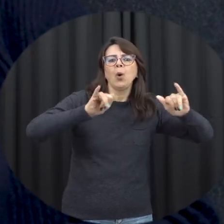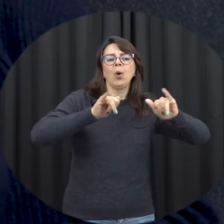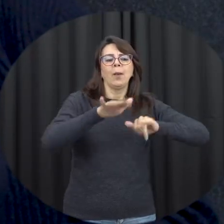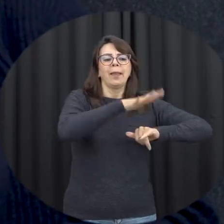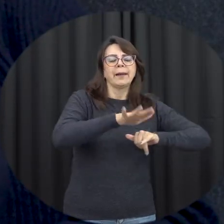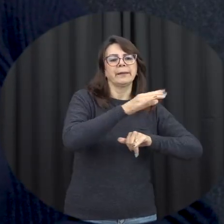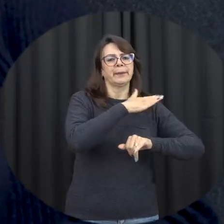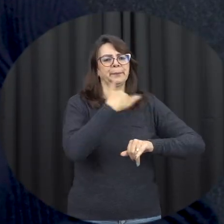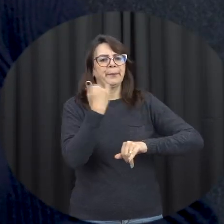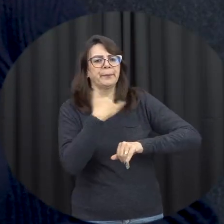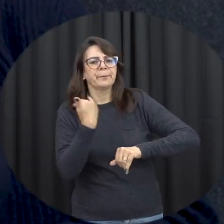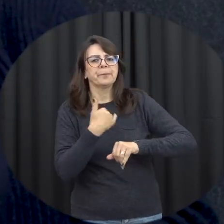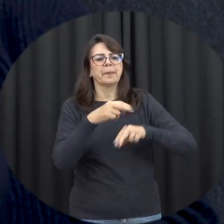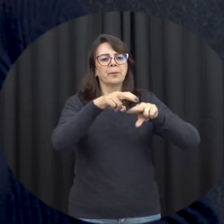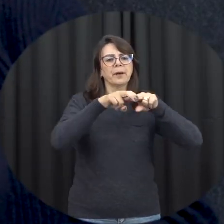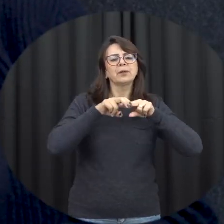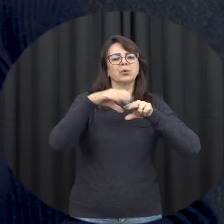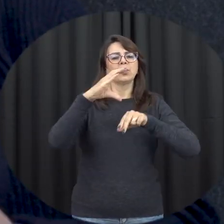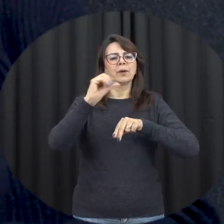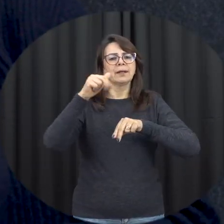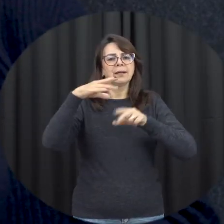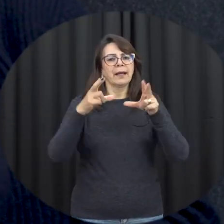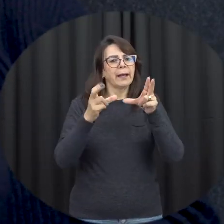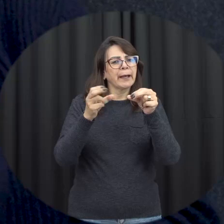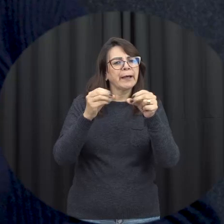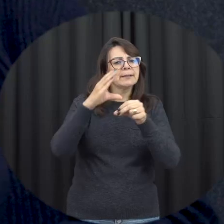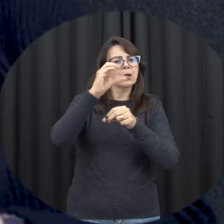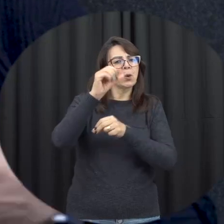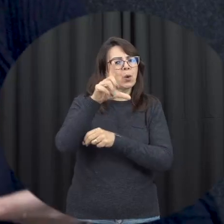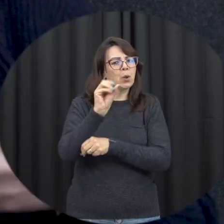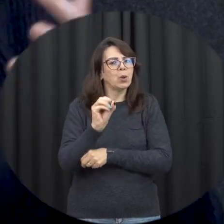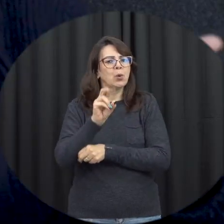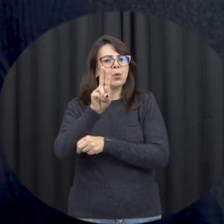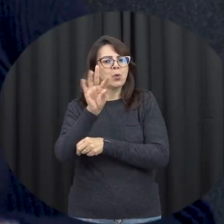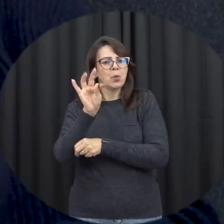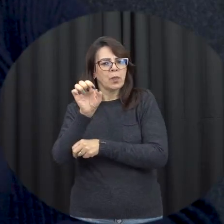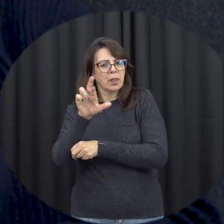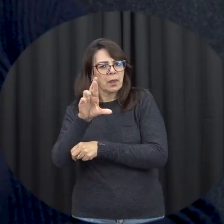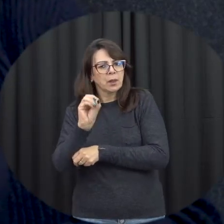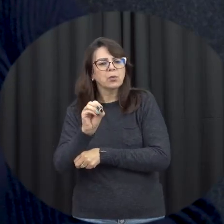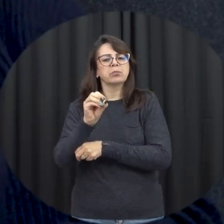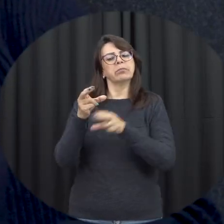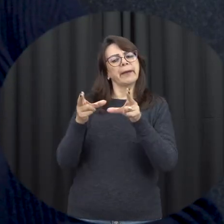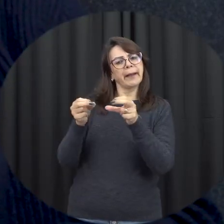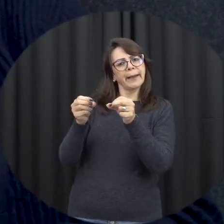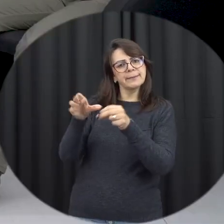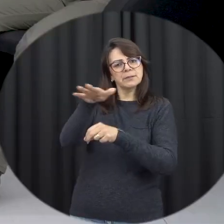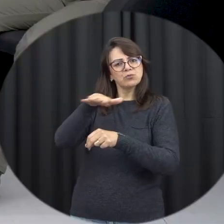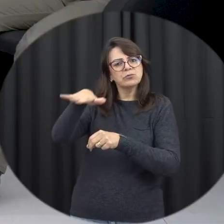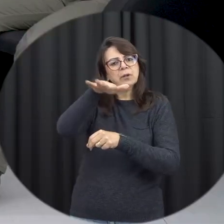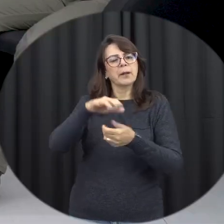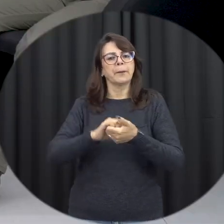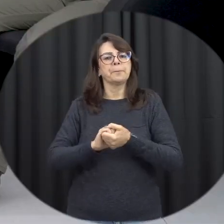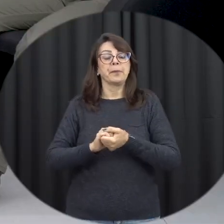à mortalidade e dados secundários por câncer do colo do útero, câncer de mama, câncer de modo geral.